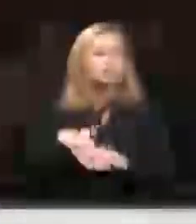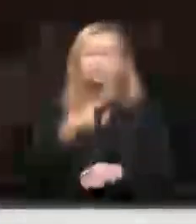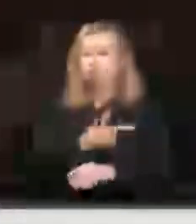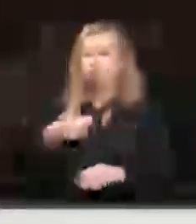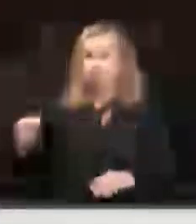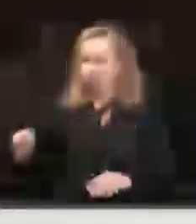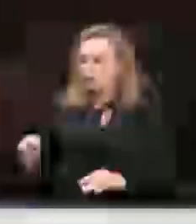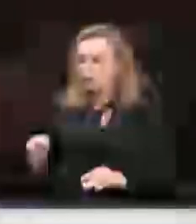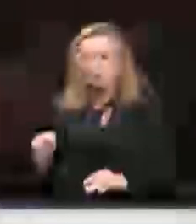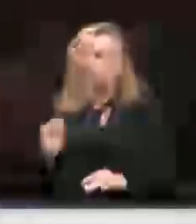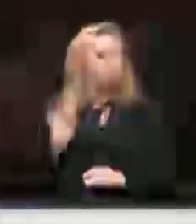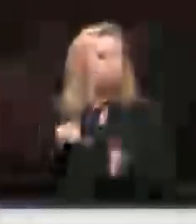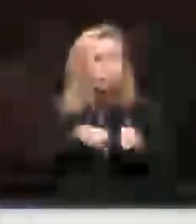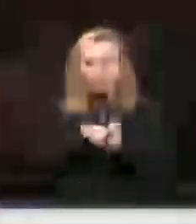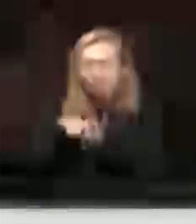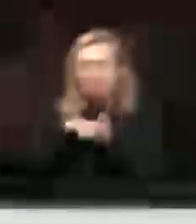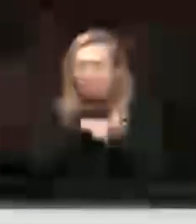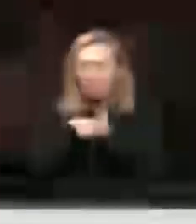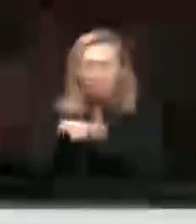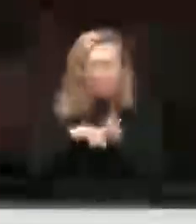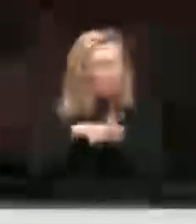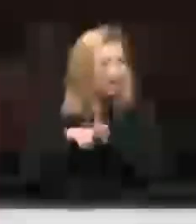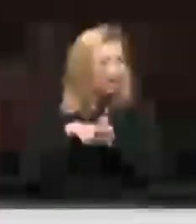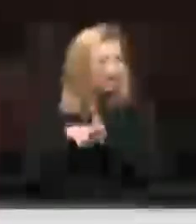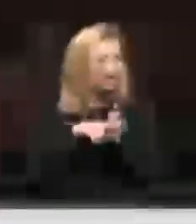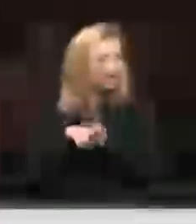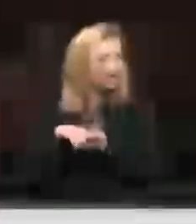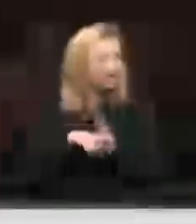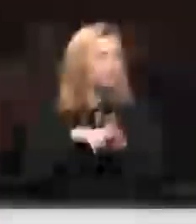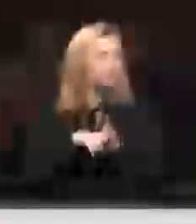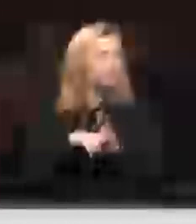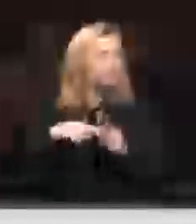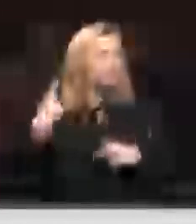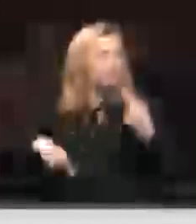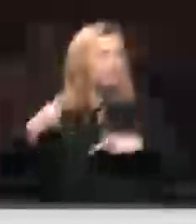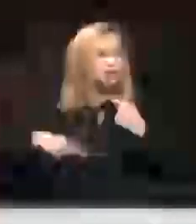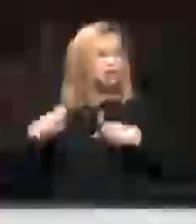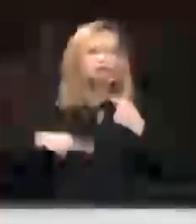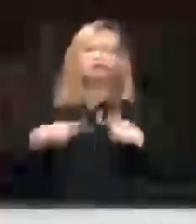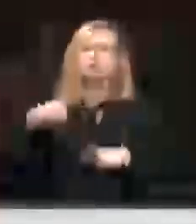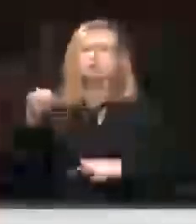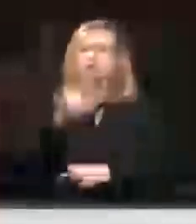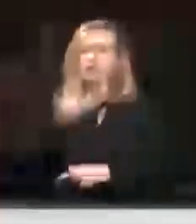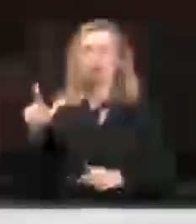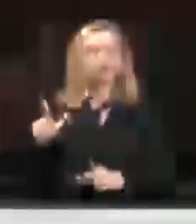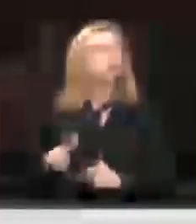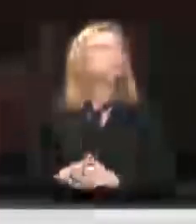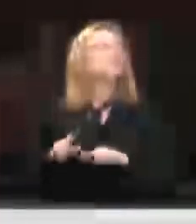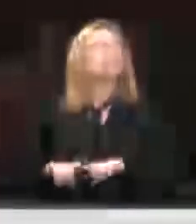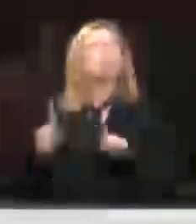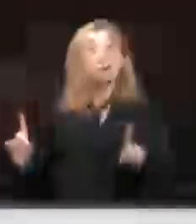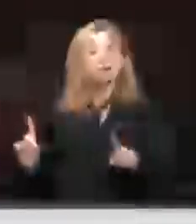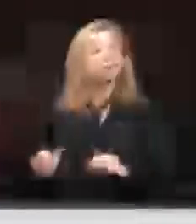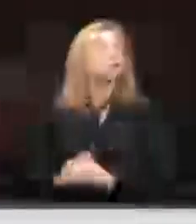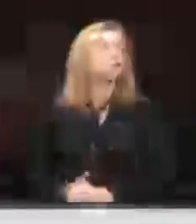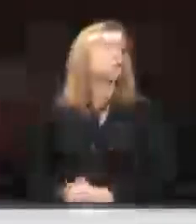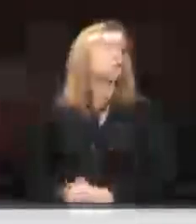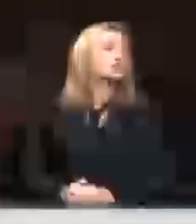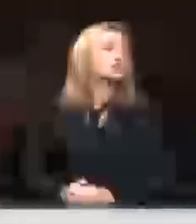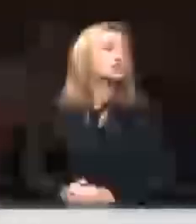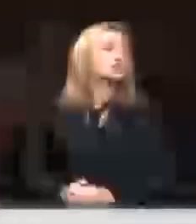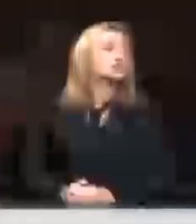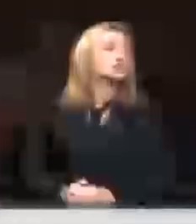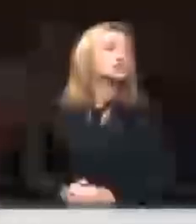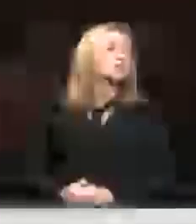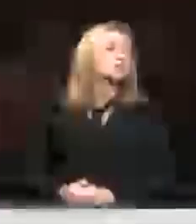ser analisada pelos analistas políticos aí nacionais. Mas a eleição